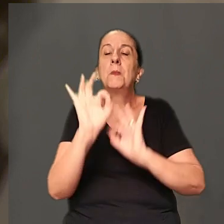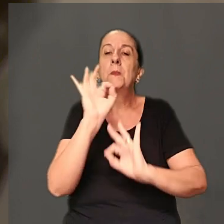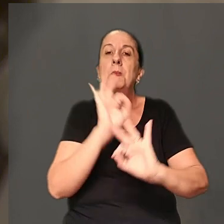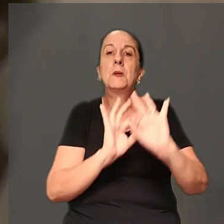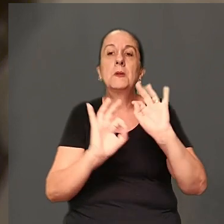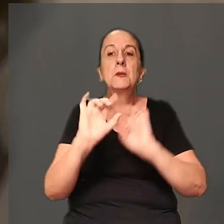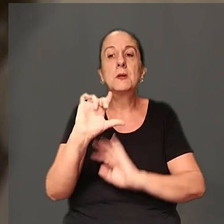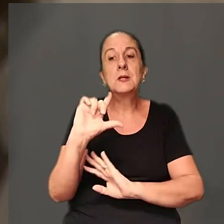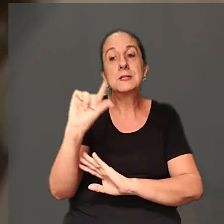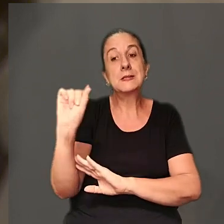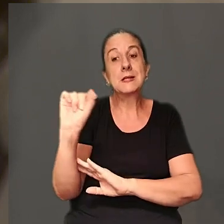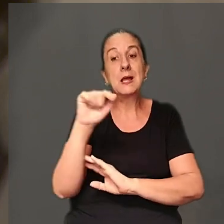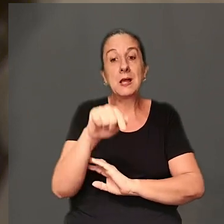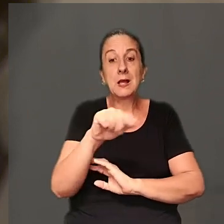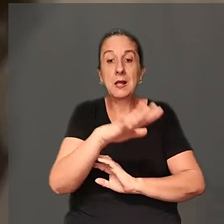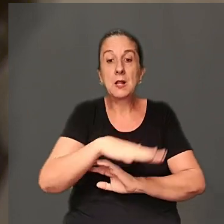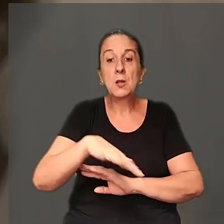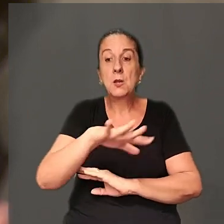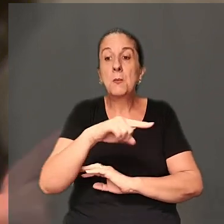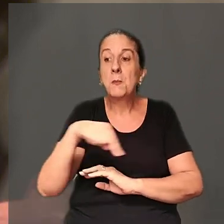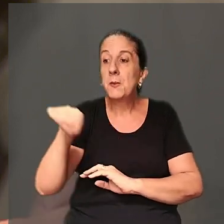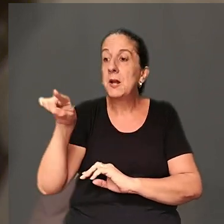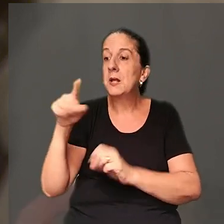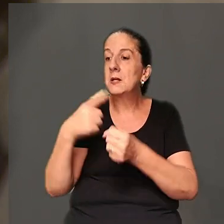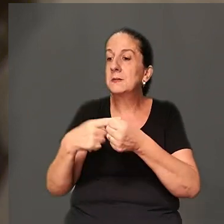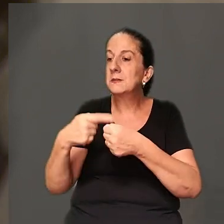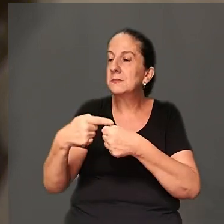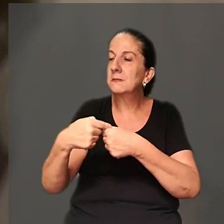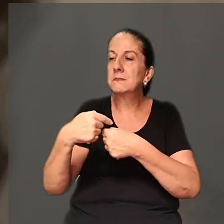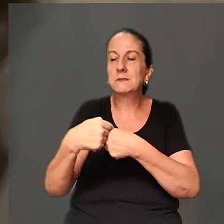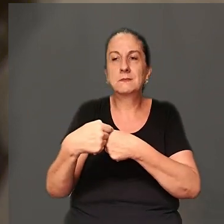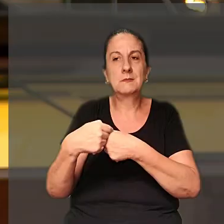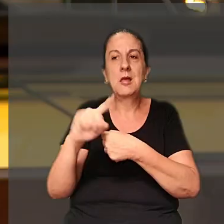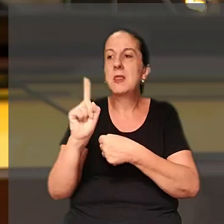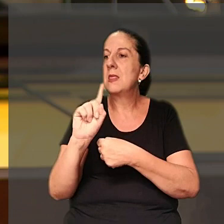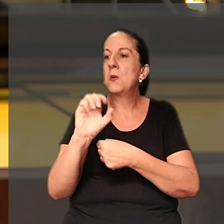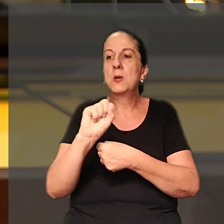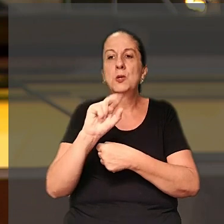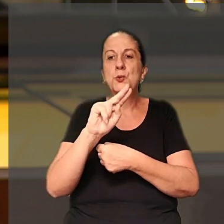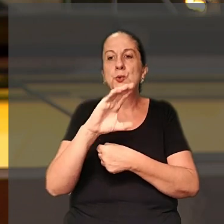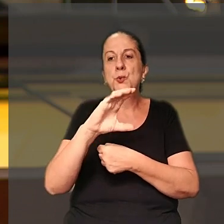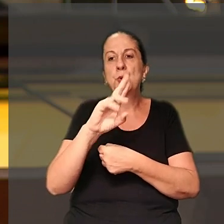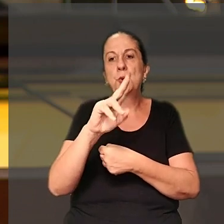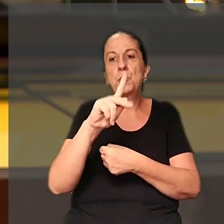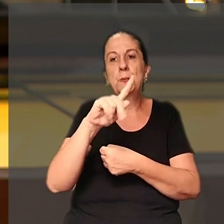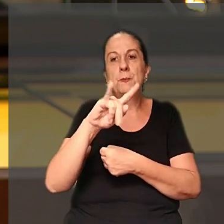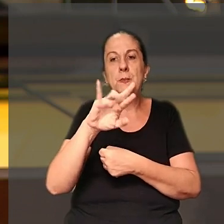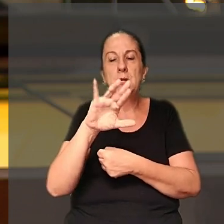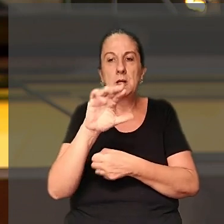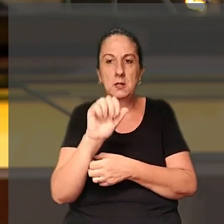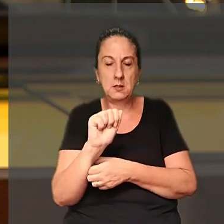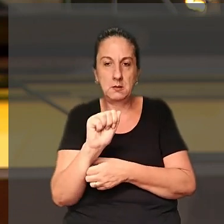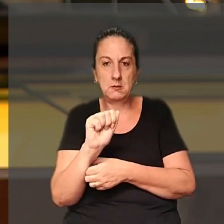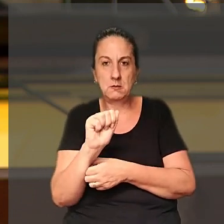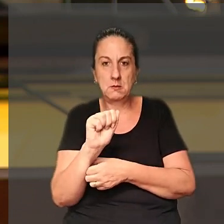ela planejou sair do povoado para ir para uma cidade, e aí já não era mais Sucupira,